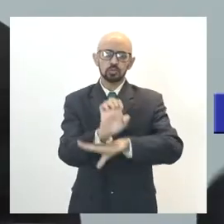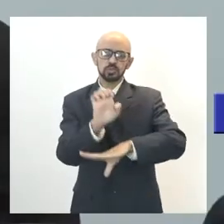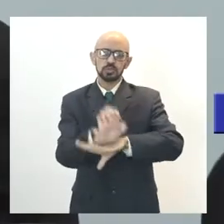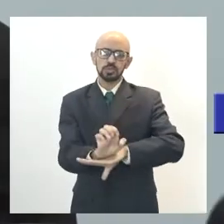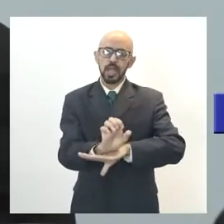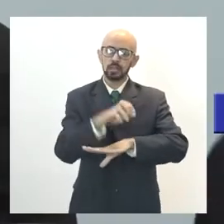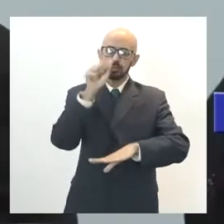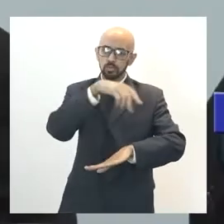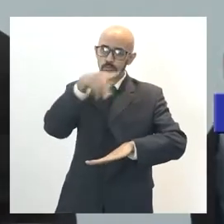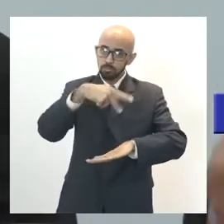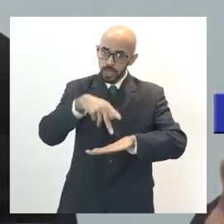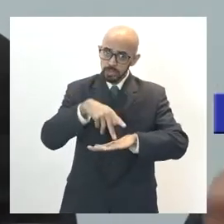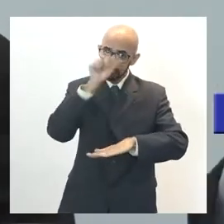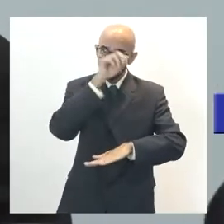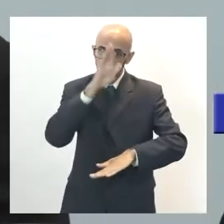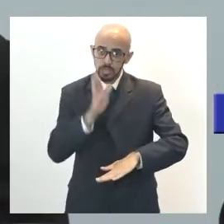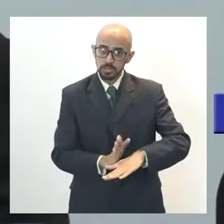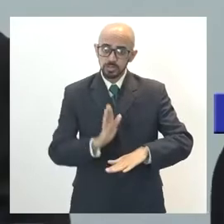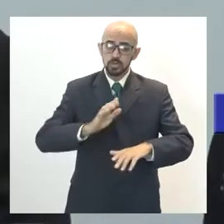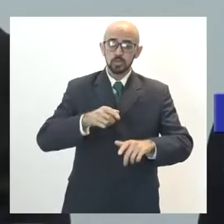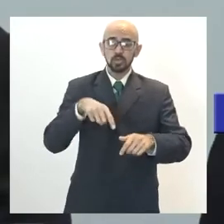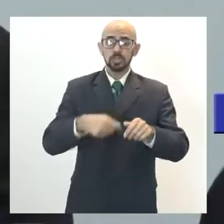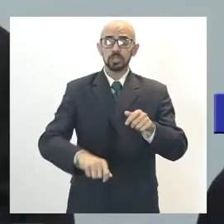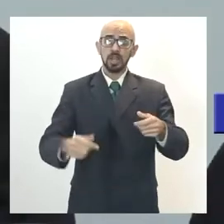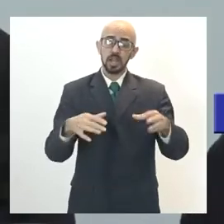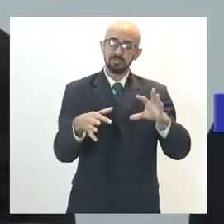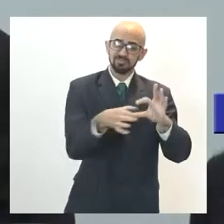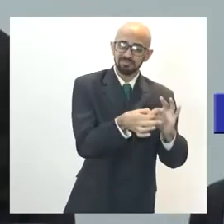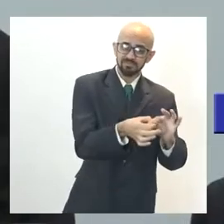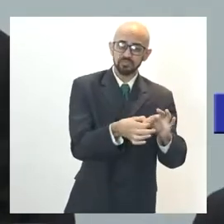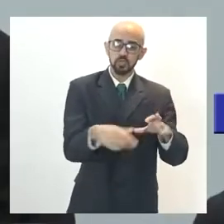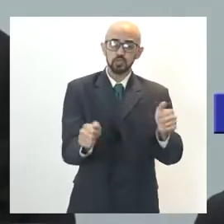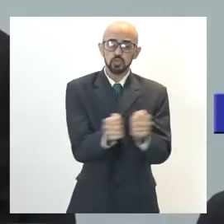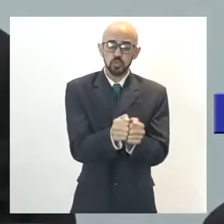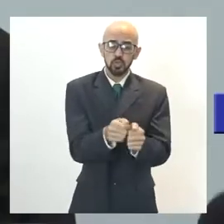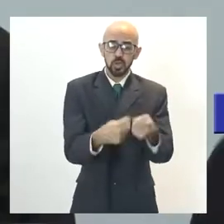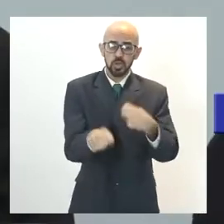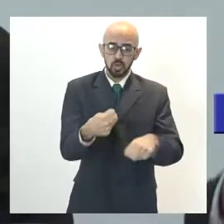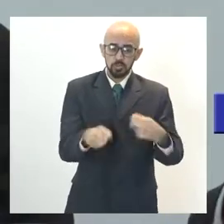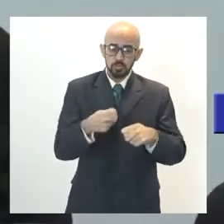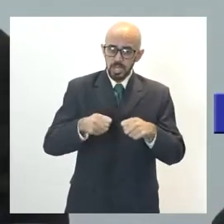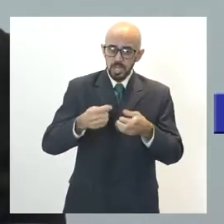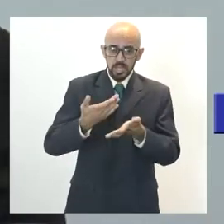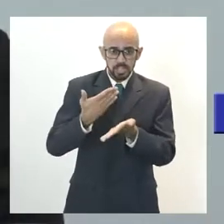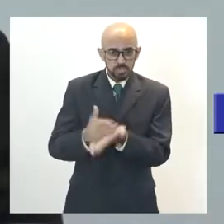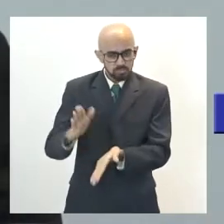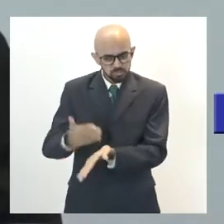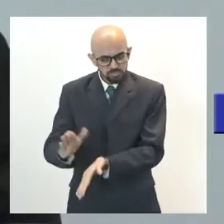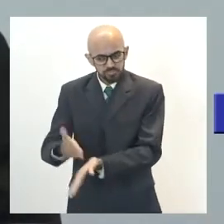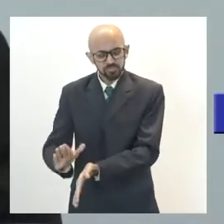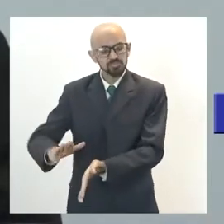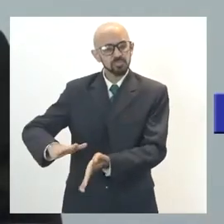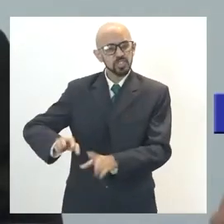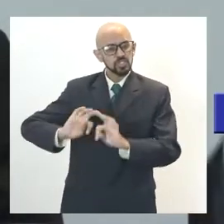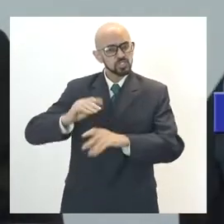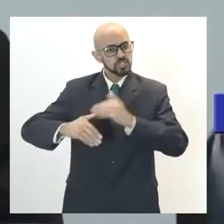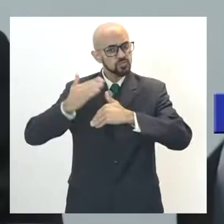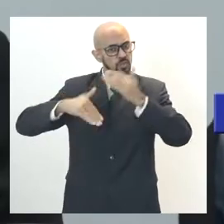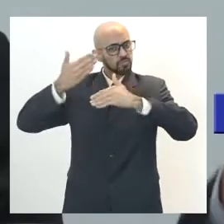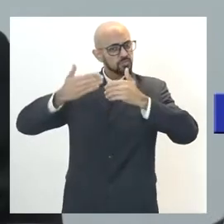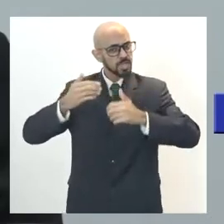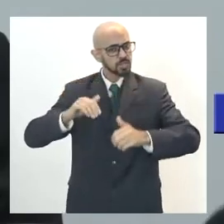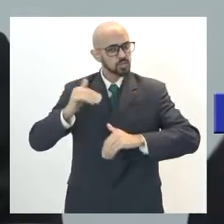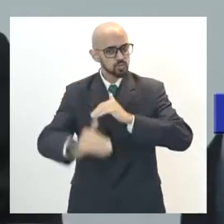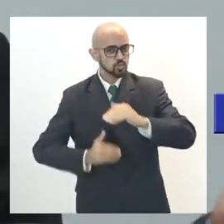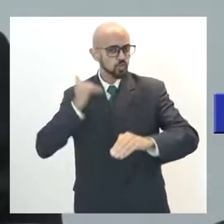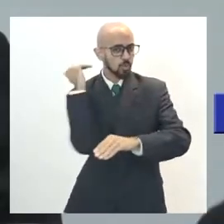com projeto de Desde nacionalização da economia no projeto de abertura de mão completa de um projeto de desenvolvimento soberano é